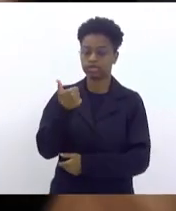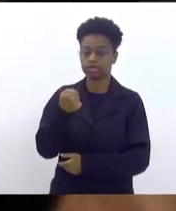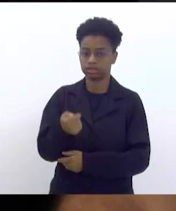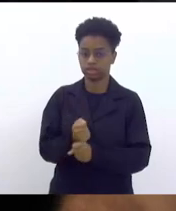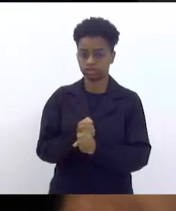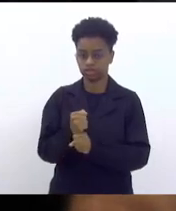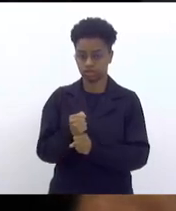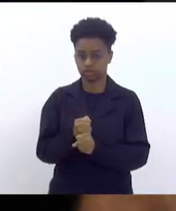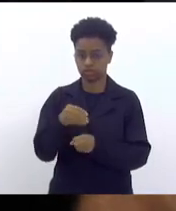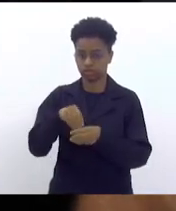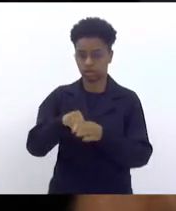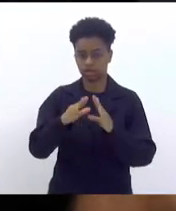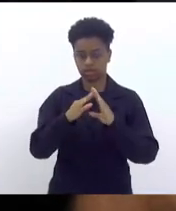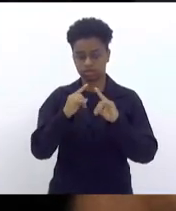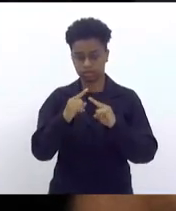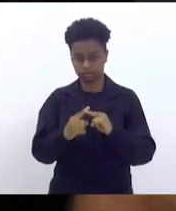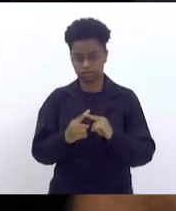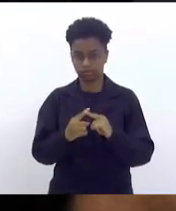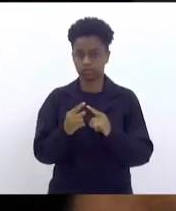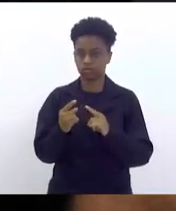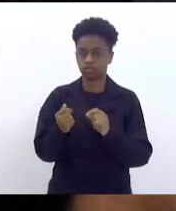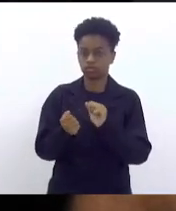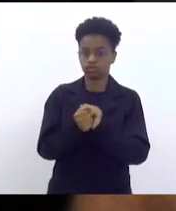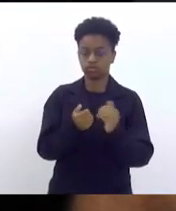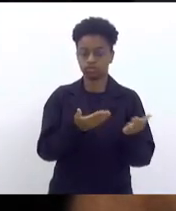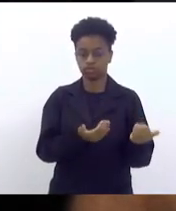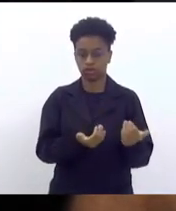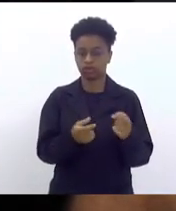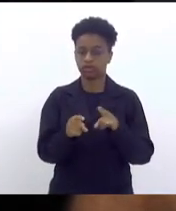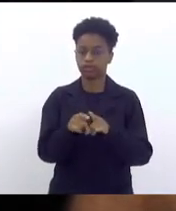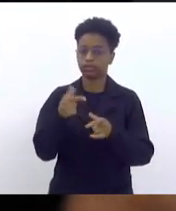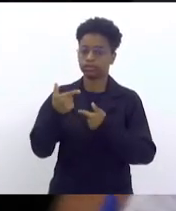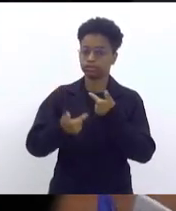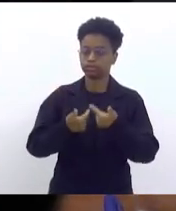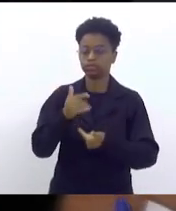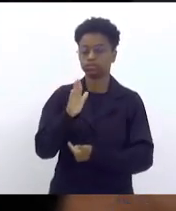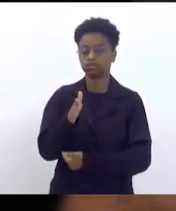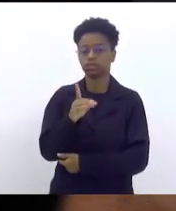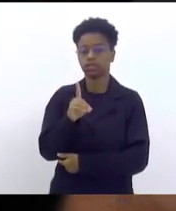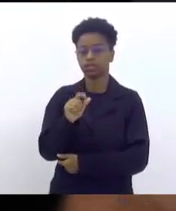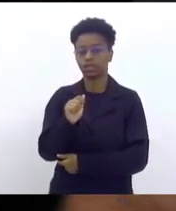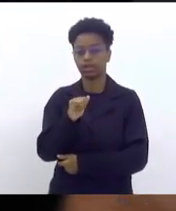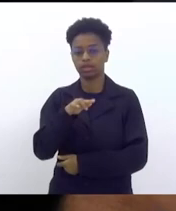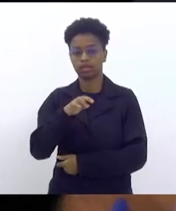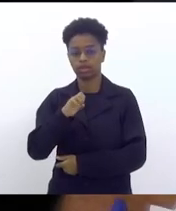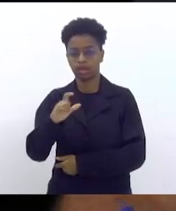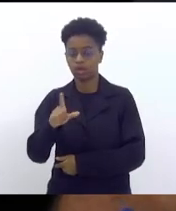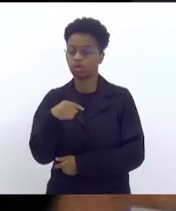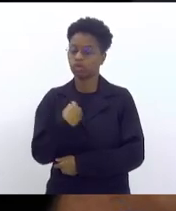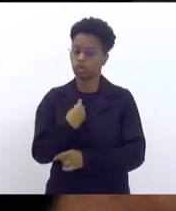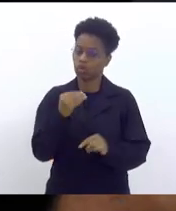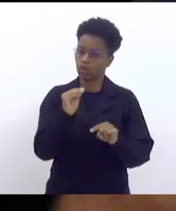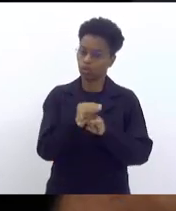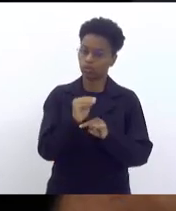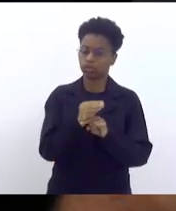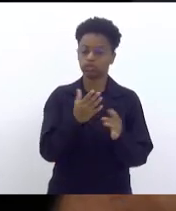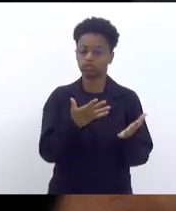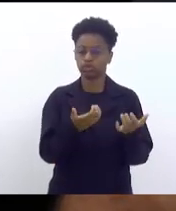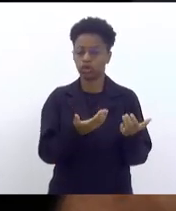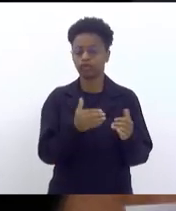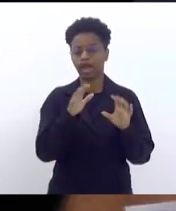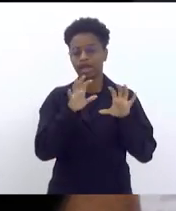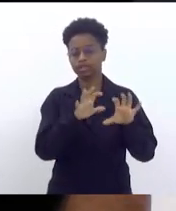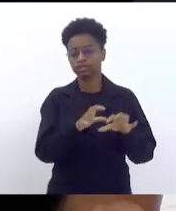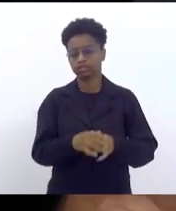Trabalhei junto com Nobre Deputado Daniel librelon nós cuidamos de jovens nessa situação